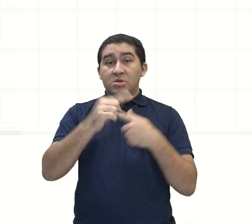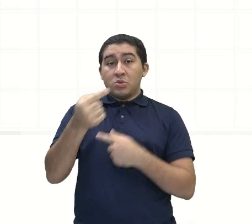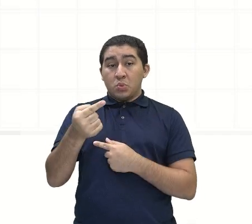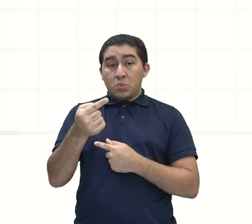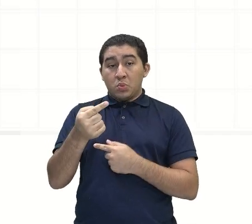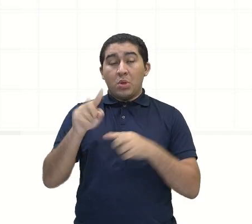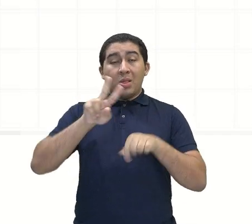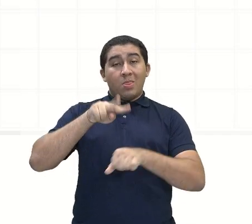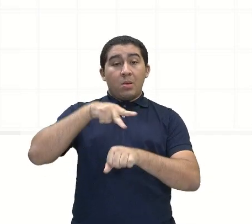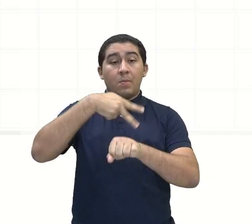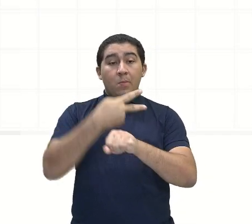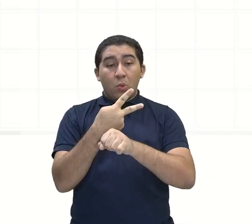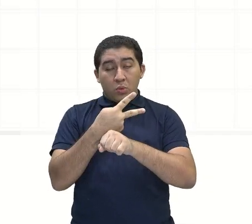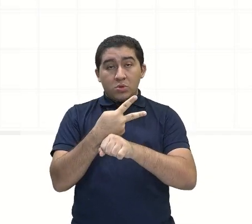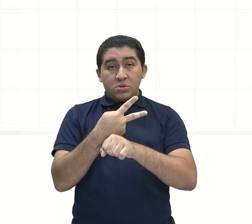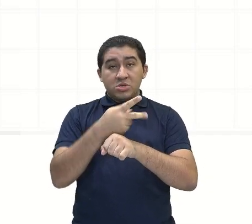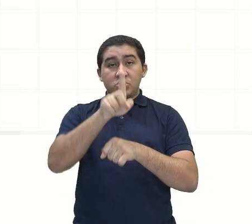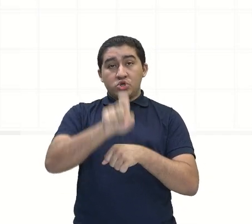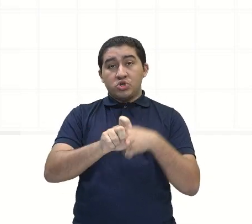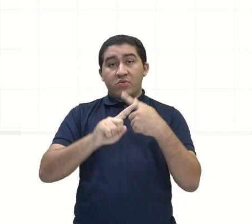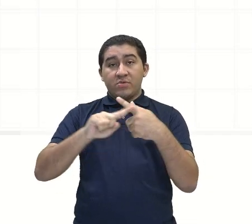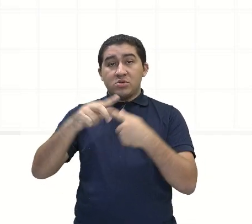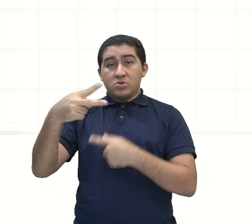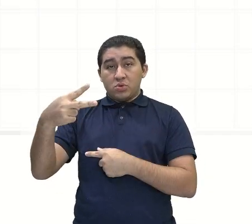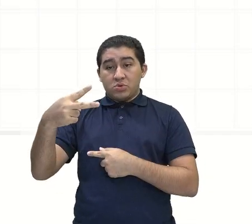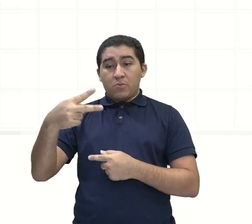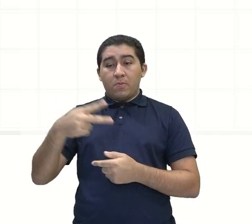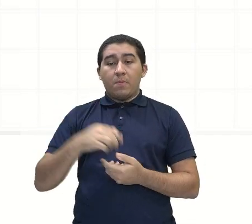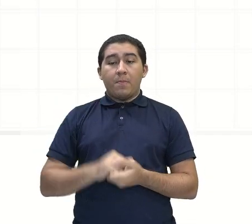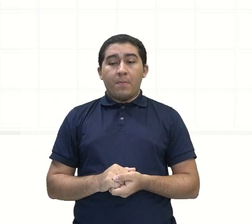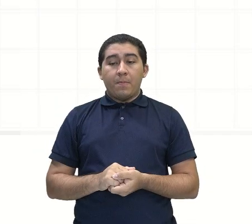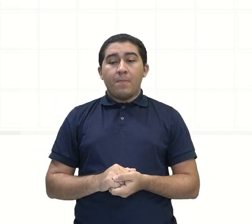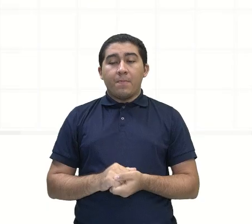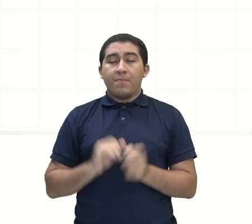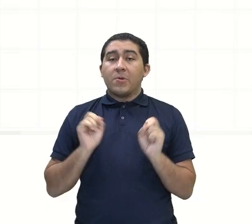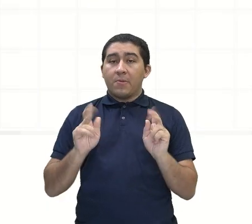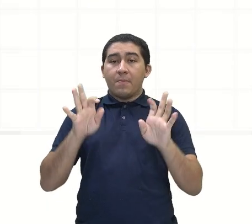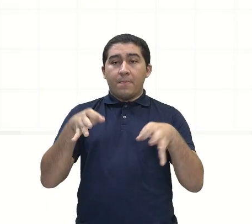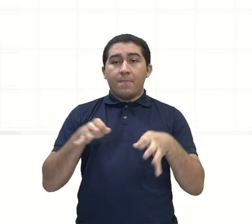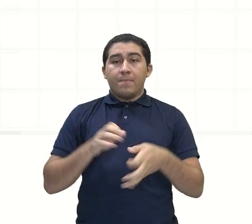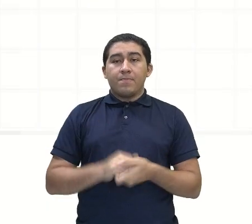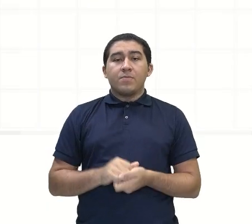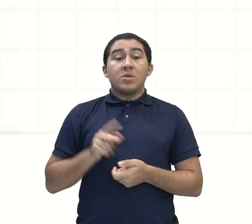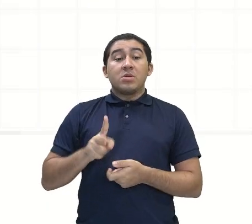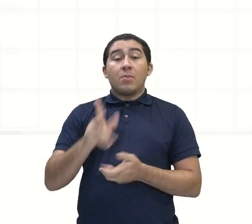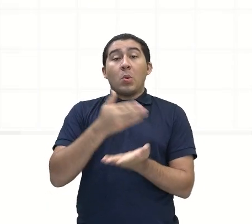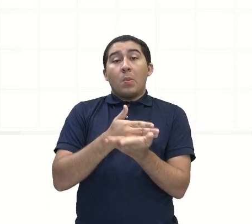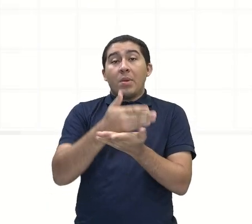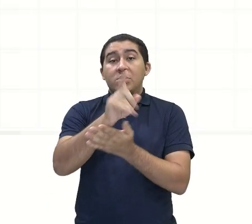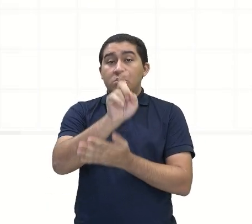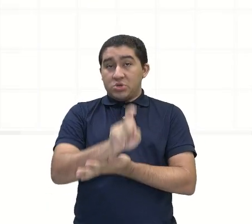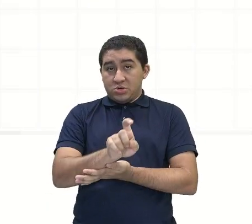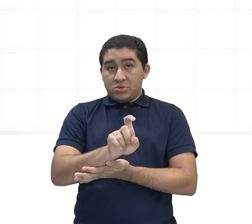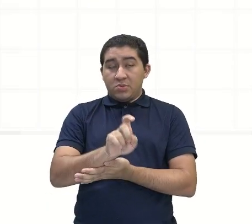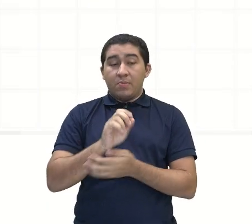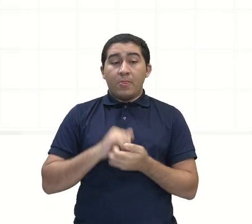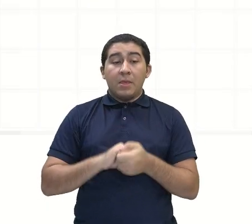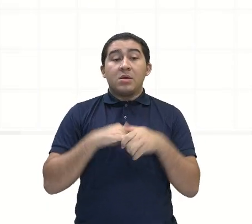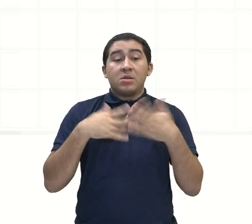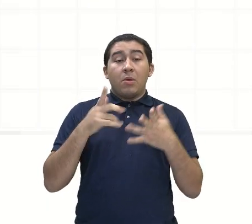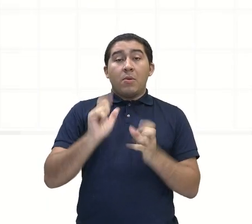e depois x vezes 2. Bacana? Aí você sempre começa pelo x. Então vai